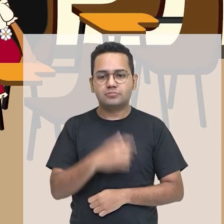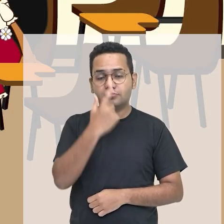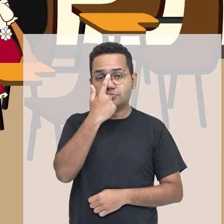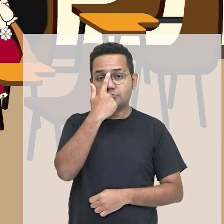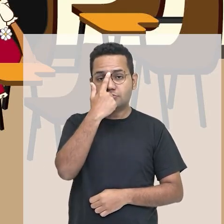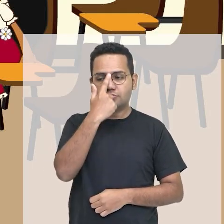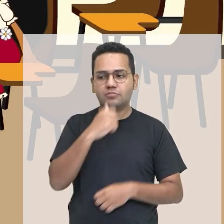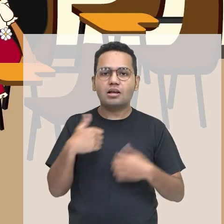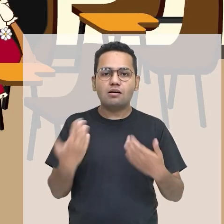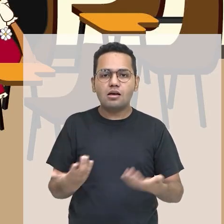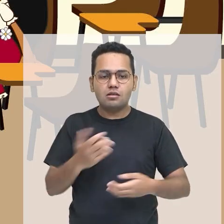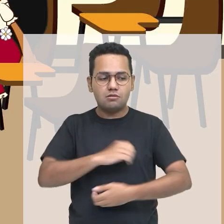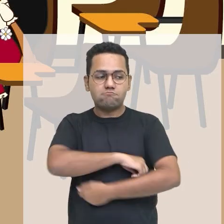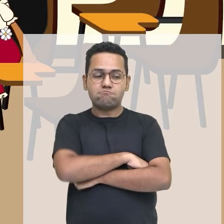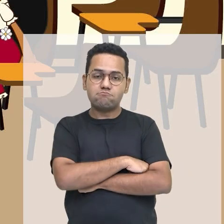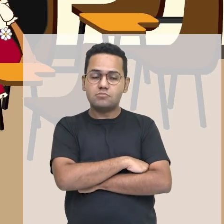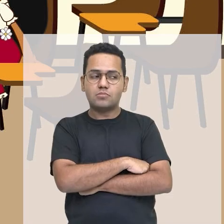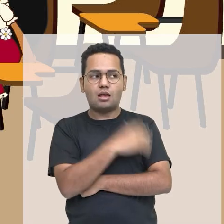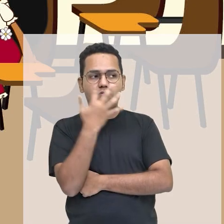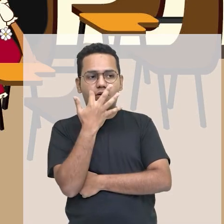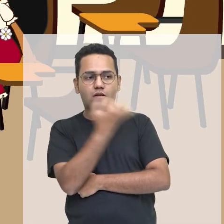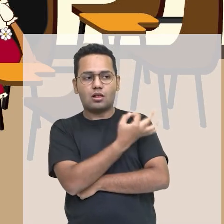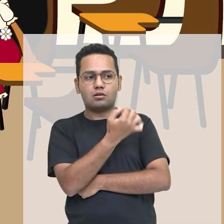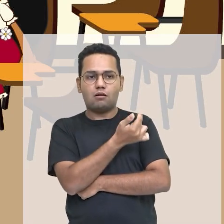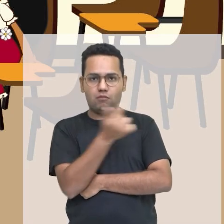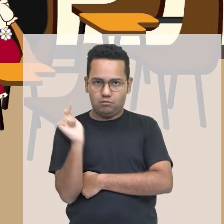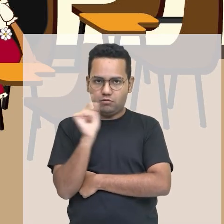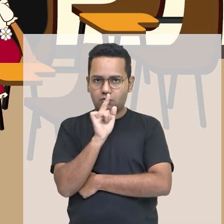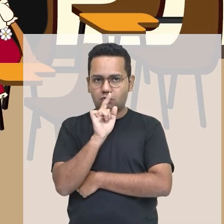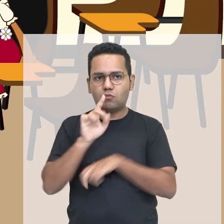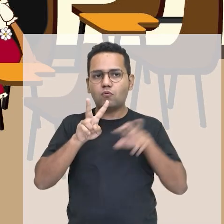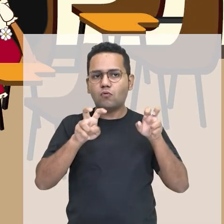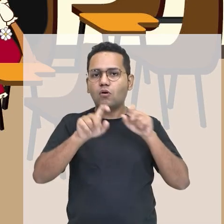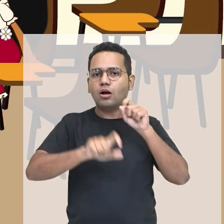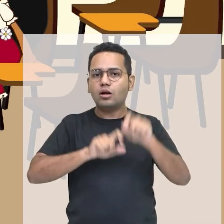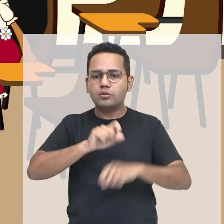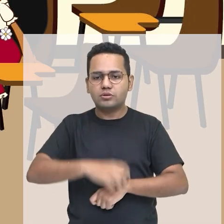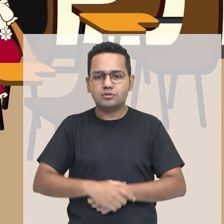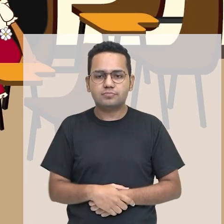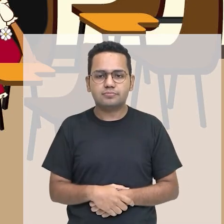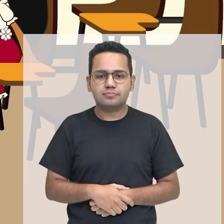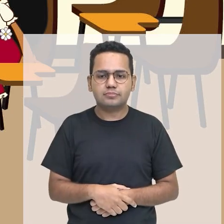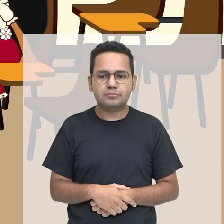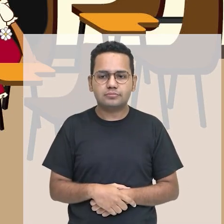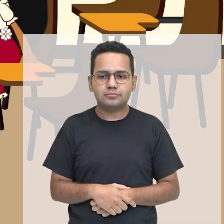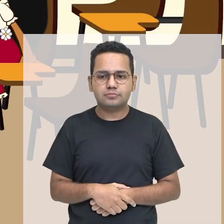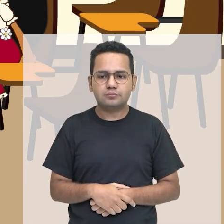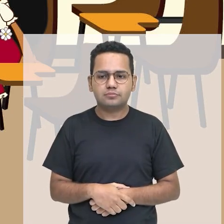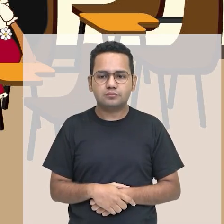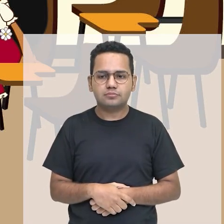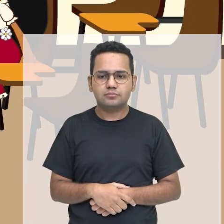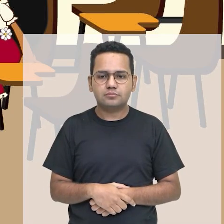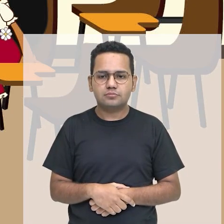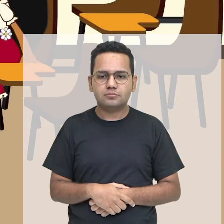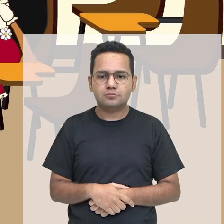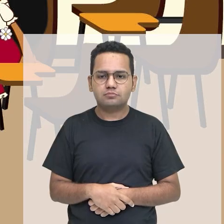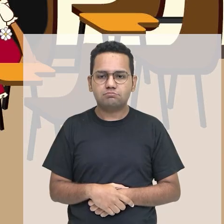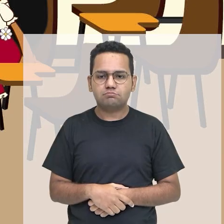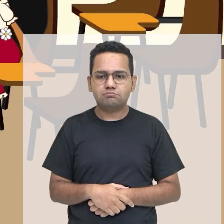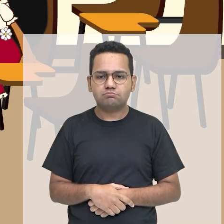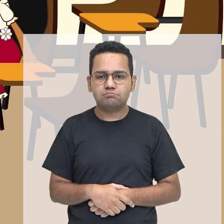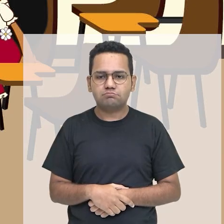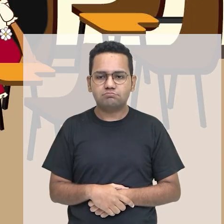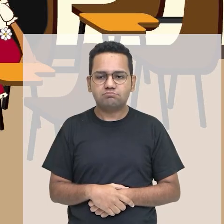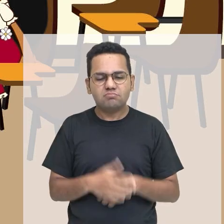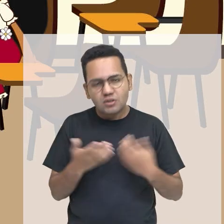não fazer contato visual, pode ser um sinal de defesa, defensiveness, ou disagreement,